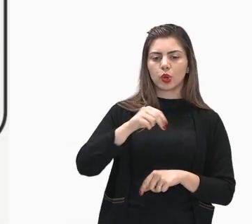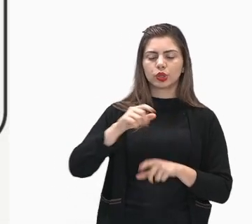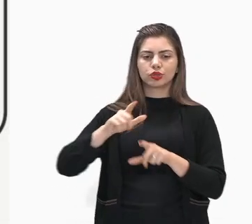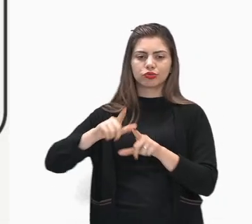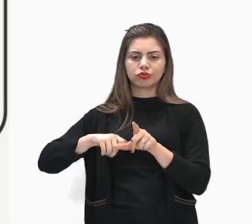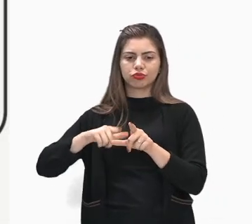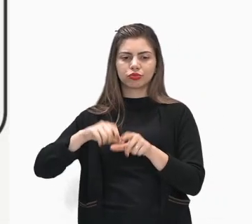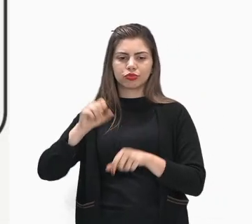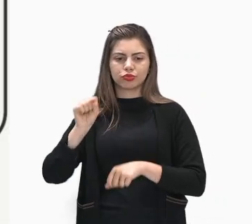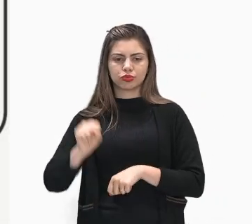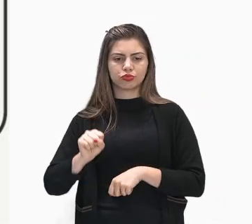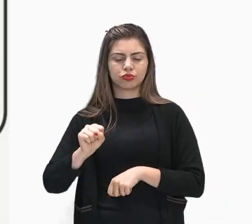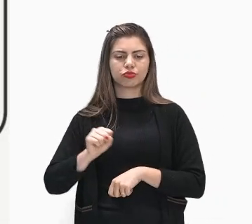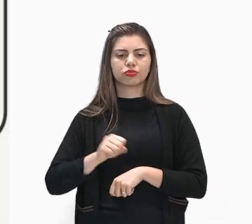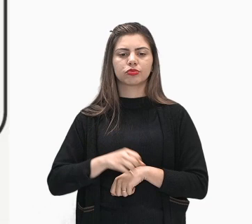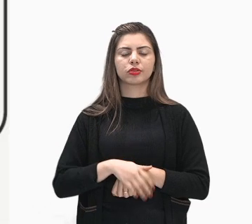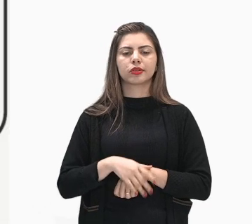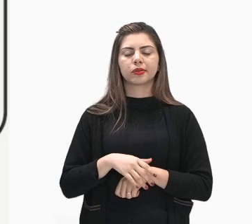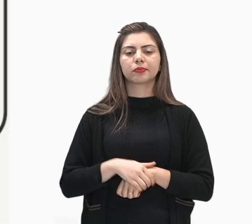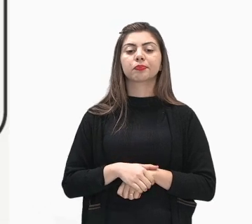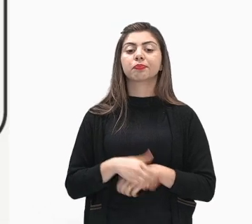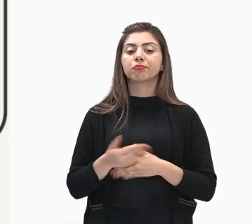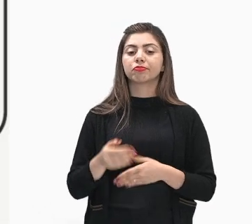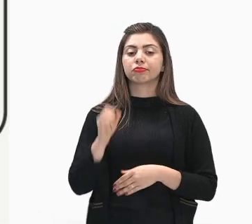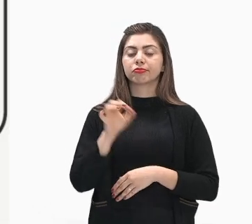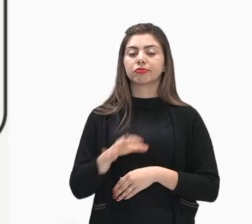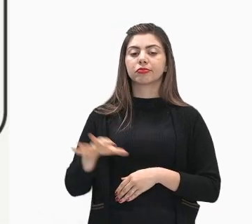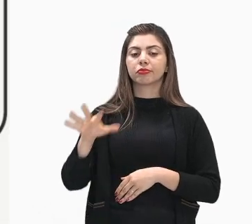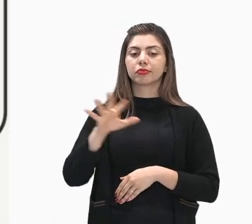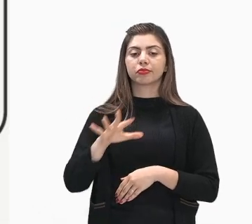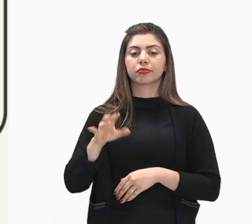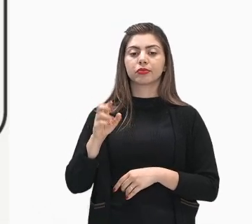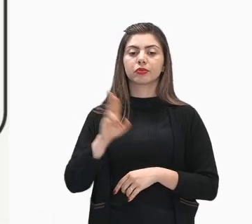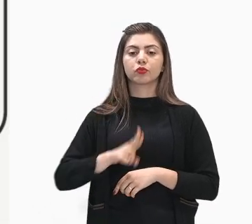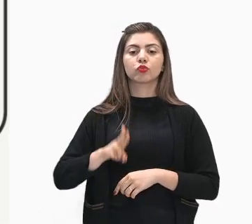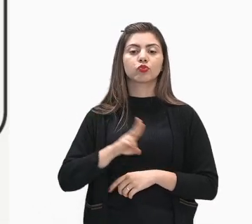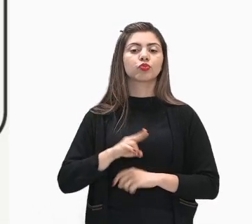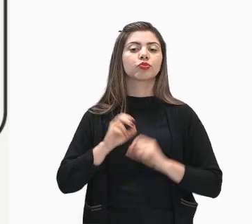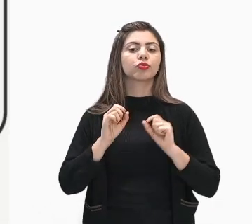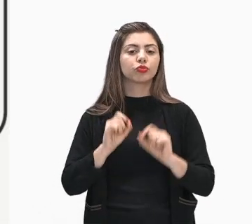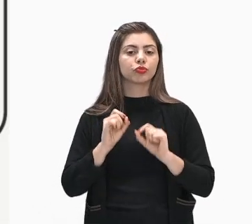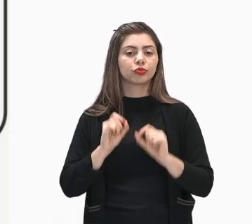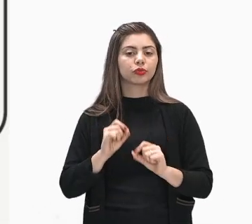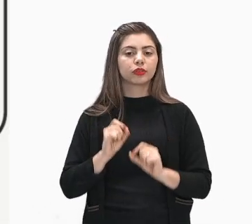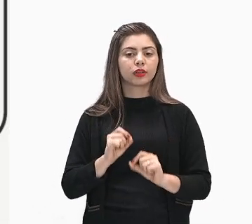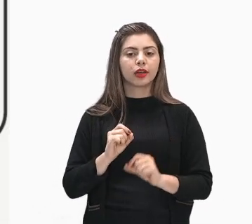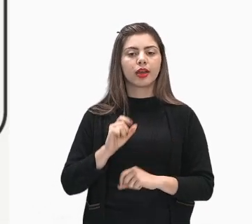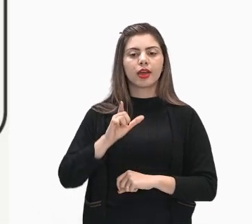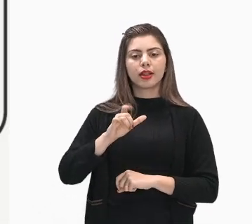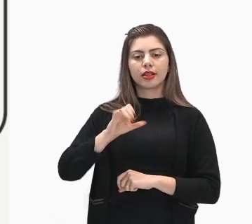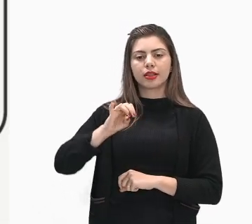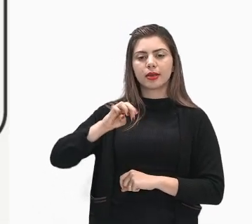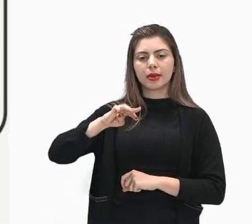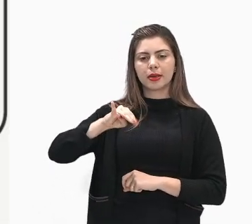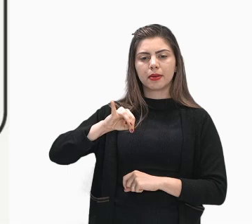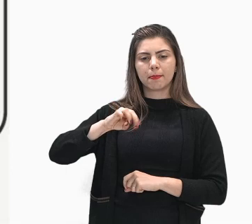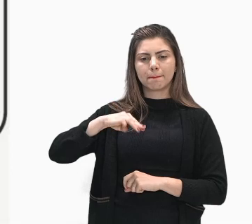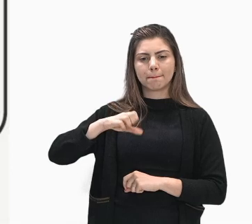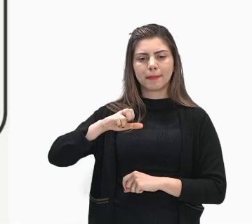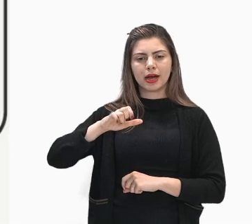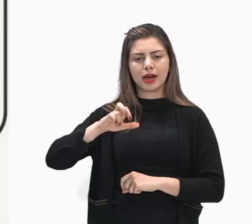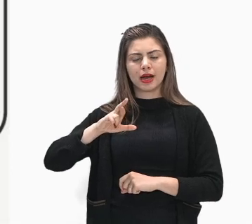Nessa imagem aqui foi usada limalha de ferro, né? E essa limalha de ferro ela foi